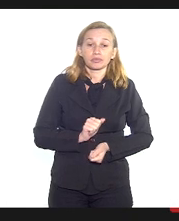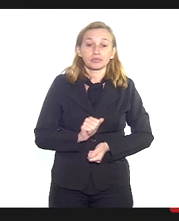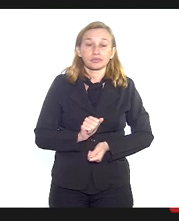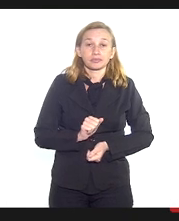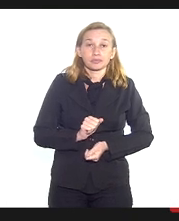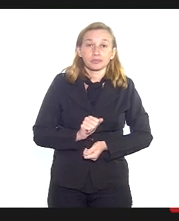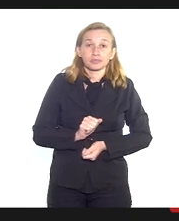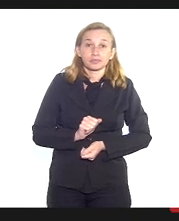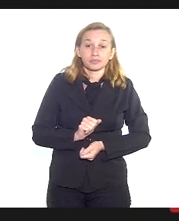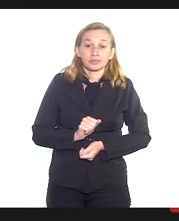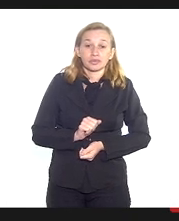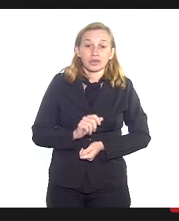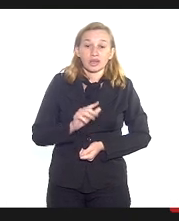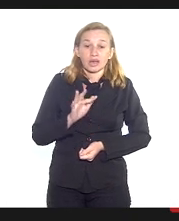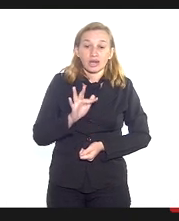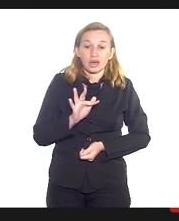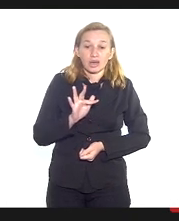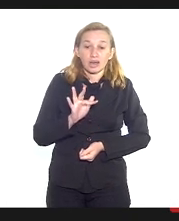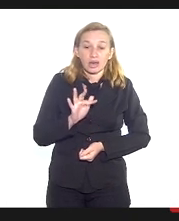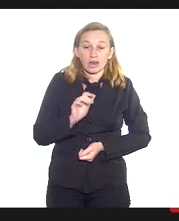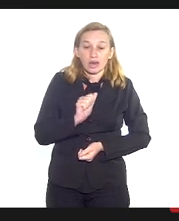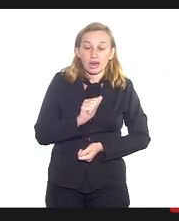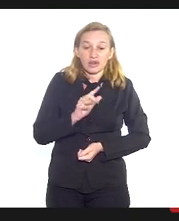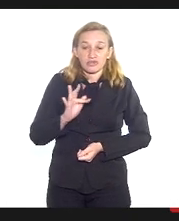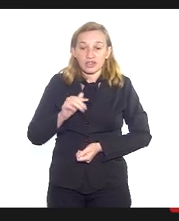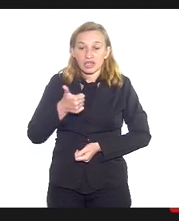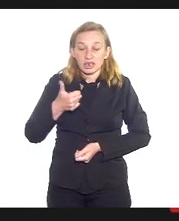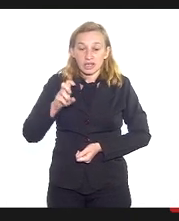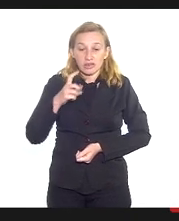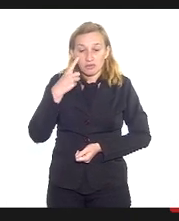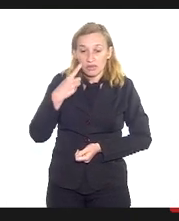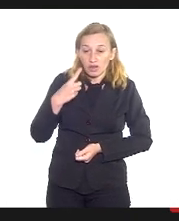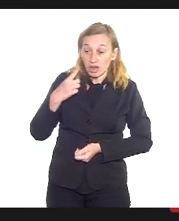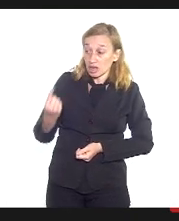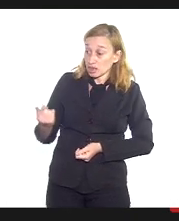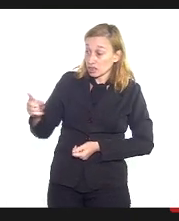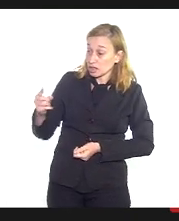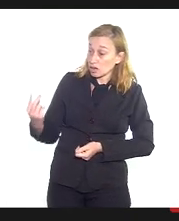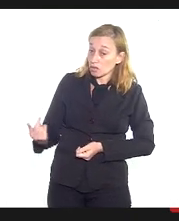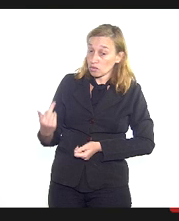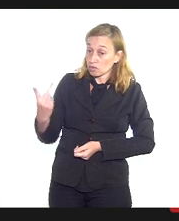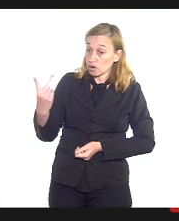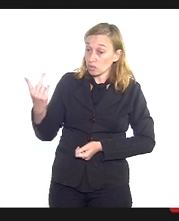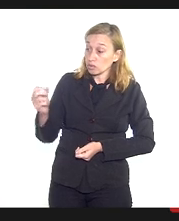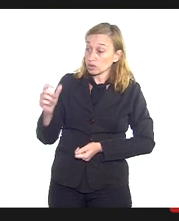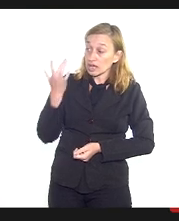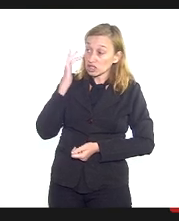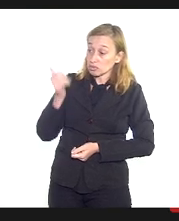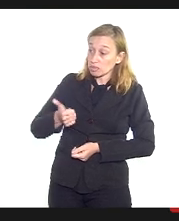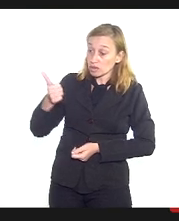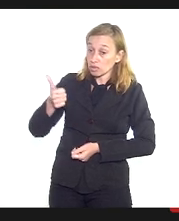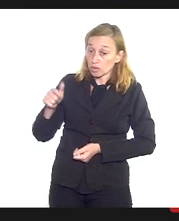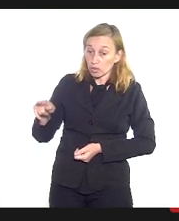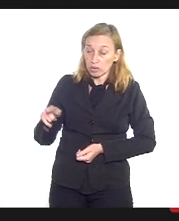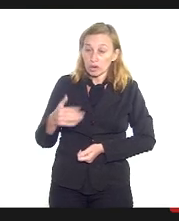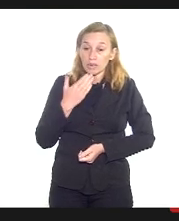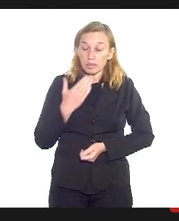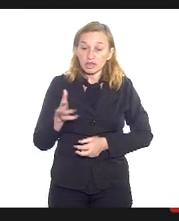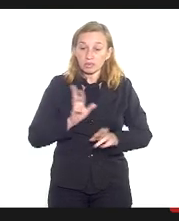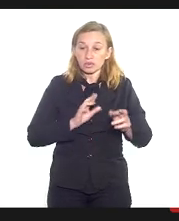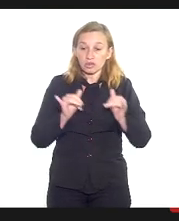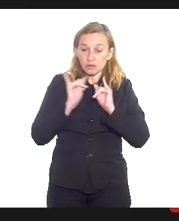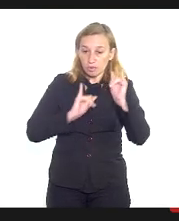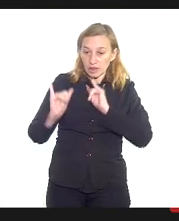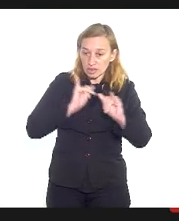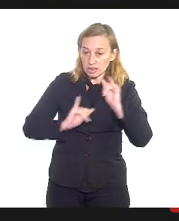Vamos supor, a AF15, por algum motivo viesse, né? Olha, está aqui um valor que a gente acha que é indevido, nós pedimos informações às empresas e